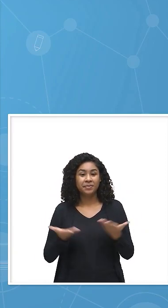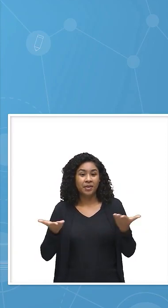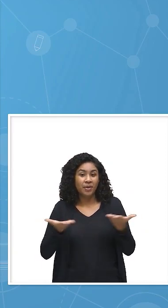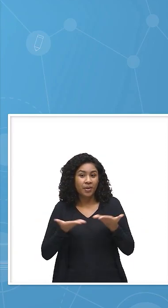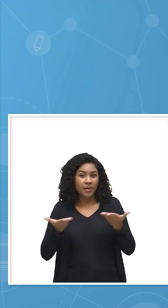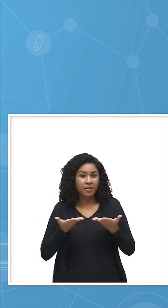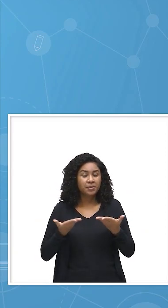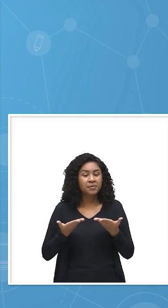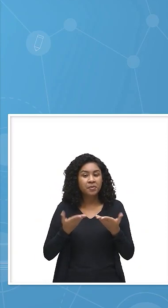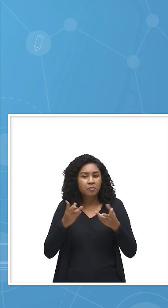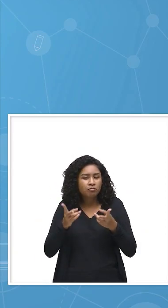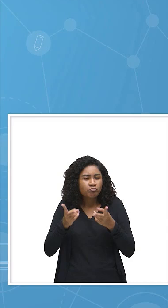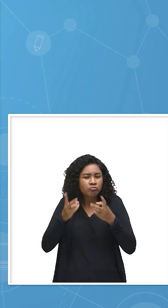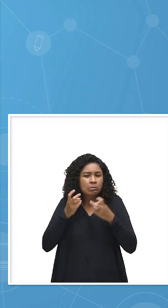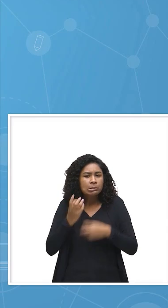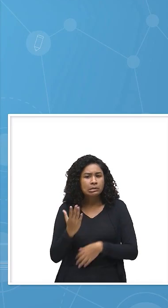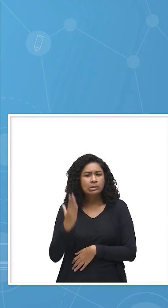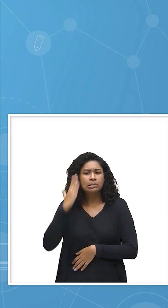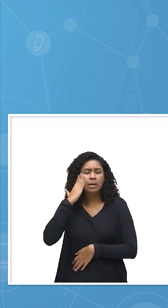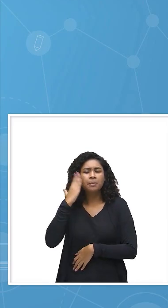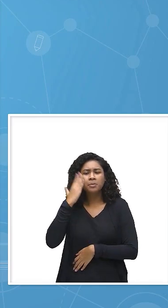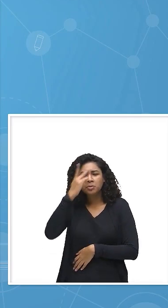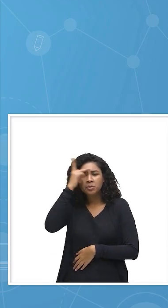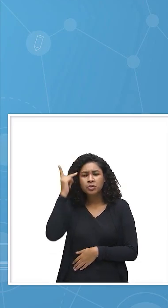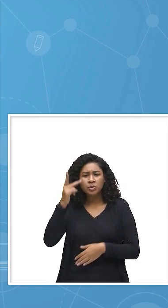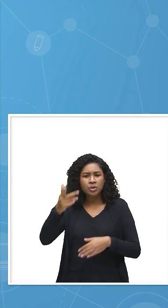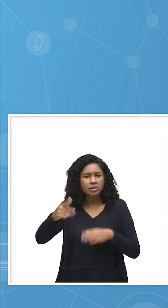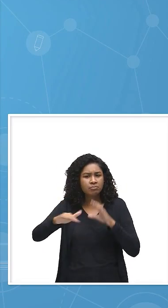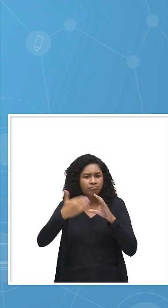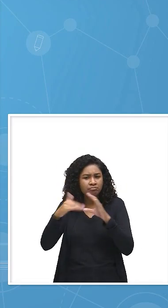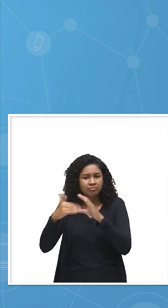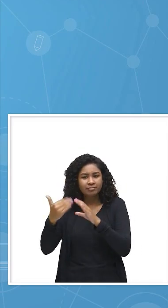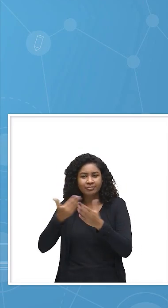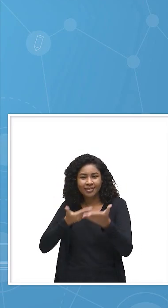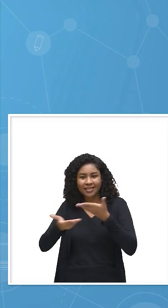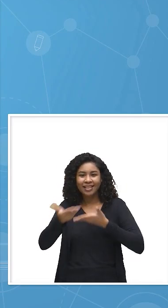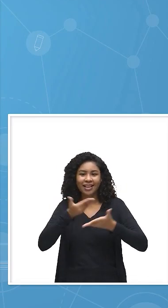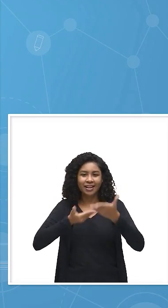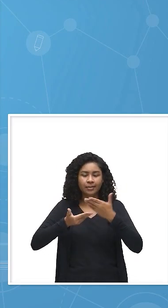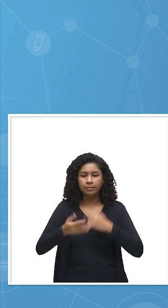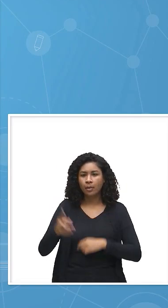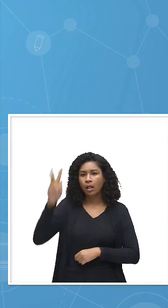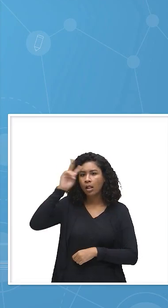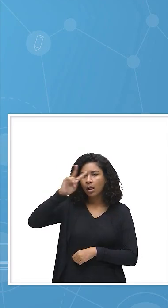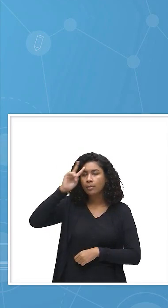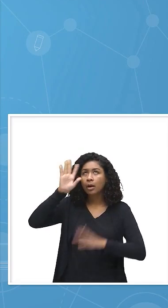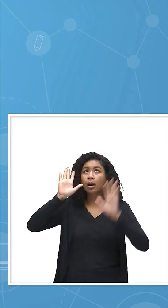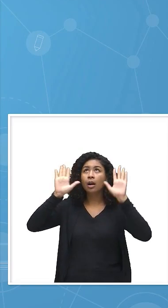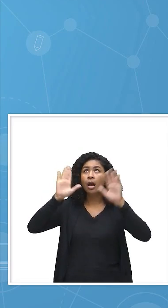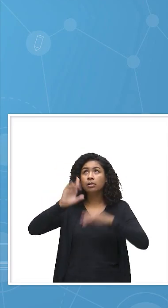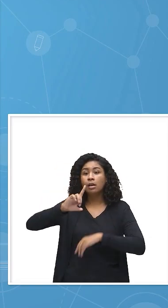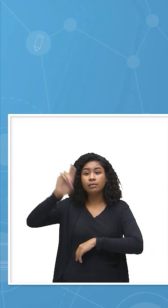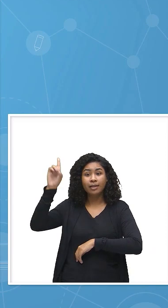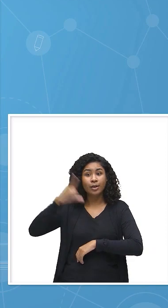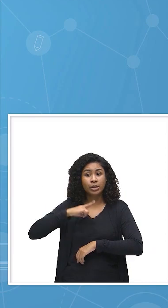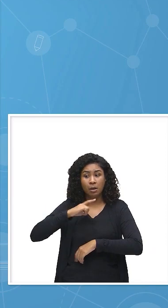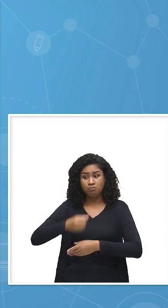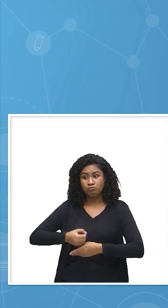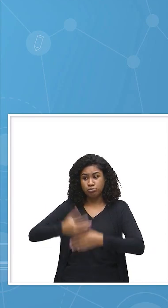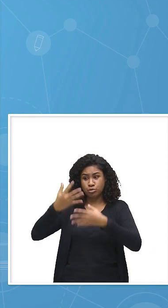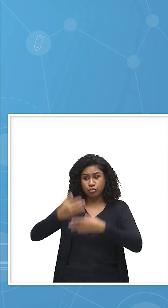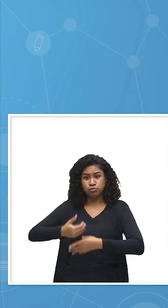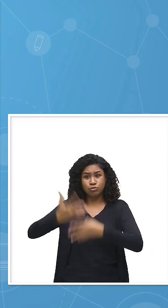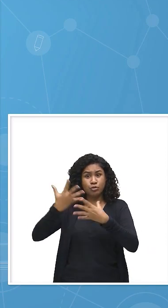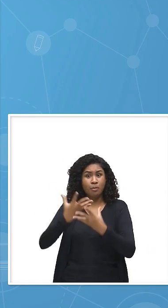espiadinha quem é que está contribuindo com as respostas. Lembrando, tá, que graças a Deus é muita gente, a gente não